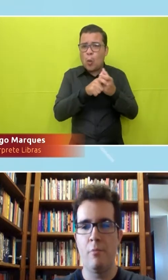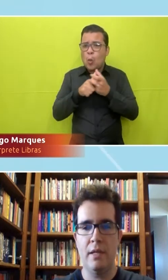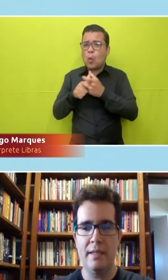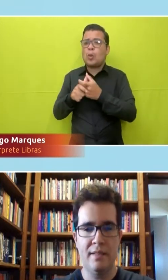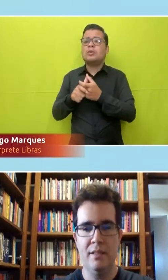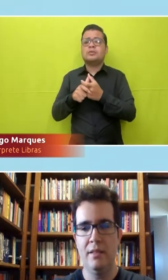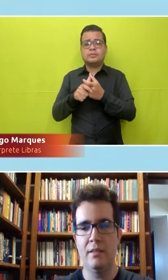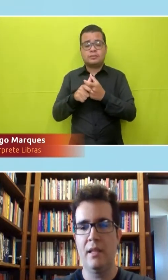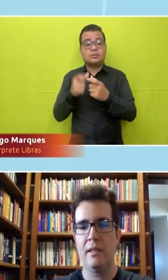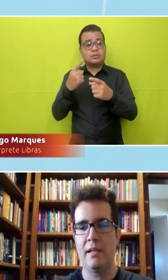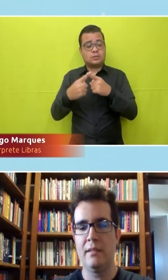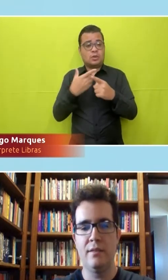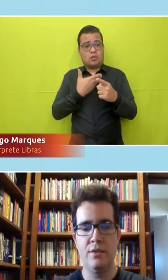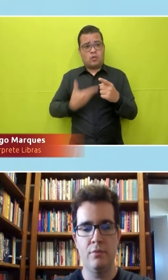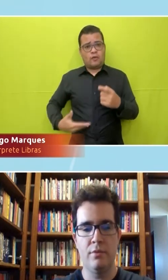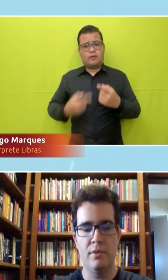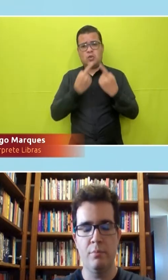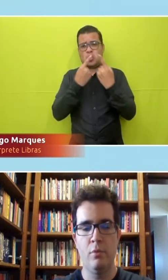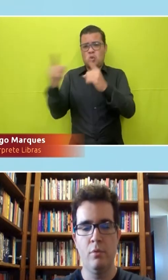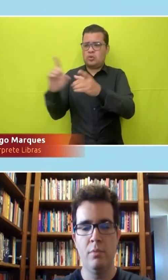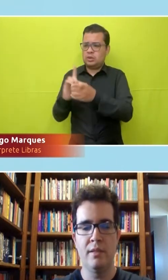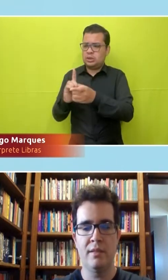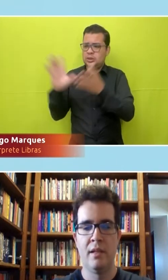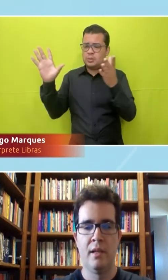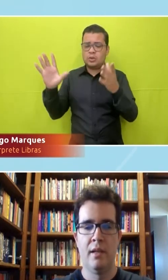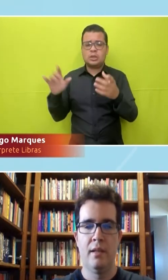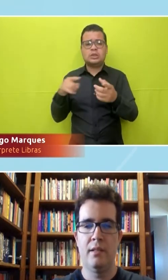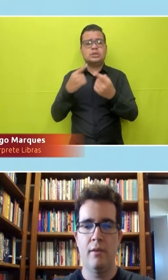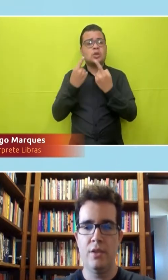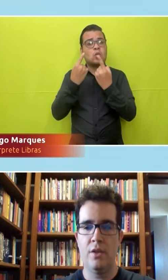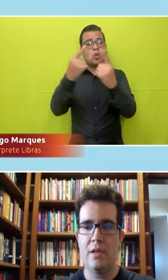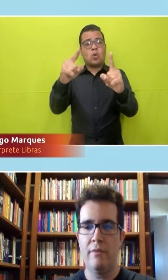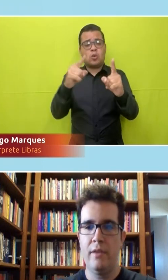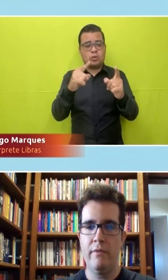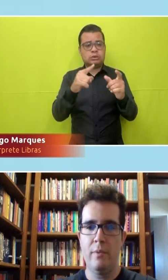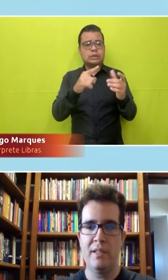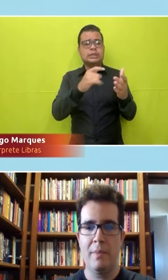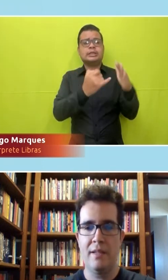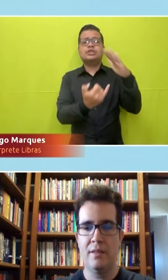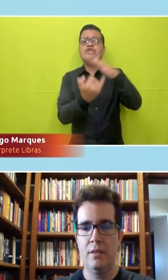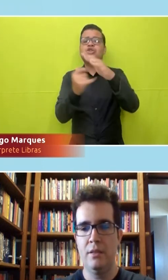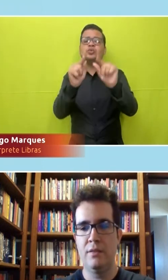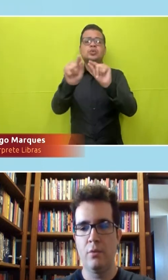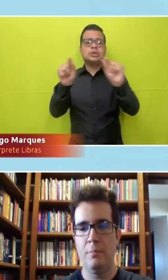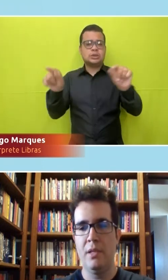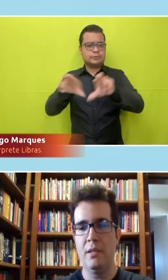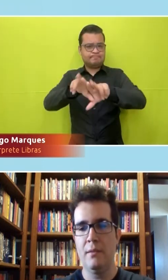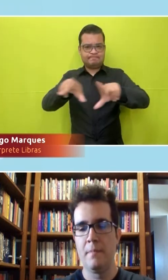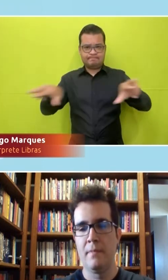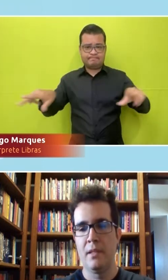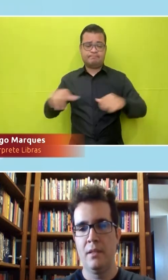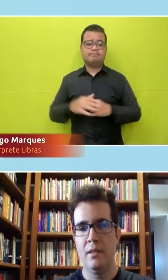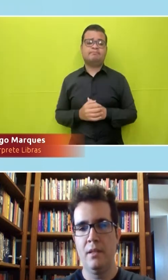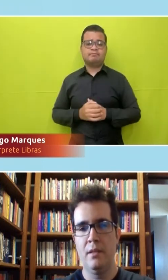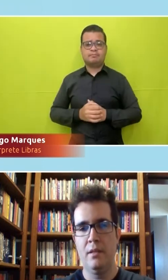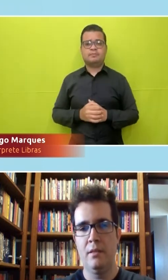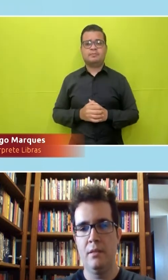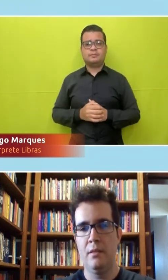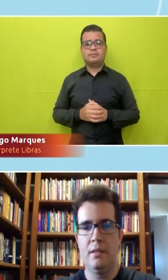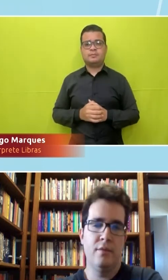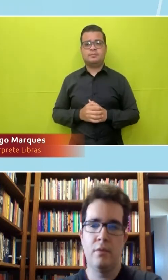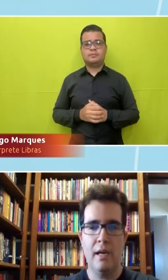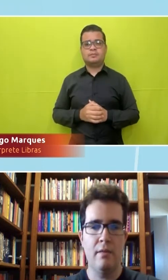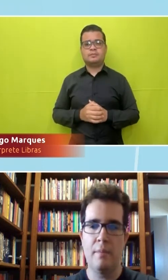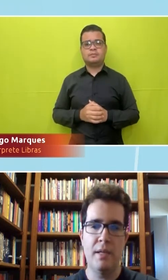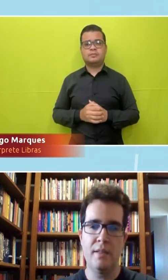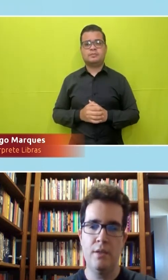atacado a democracia, que tem atacado as instituições públicas. Então a gente já vive uma espécie de distopia